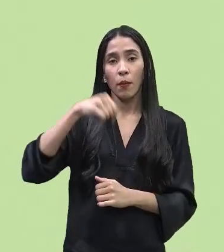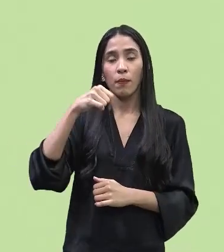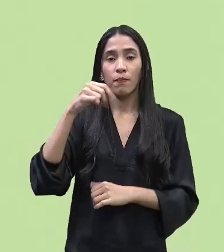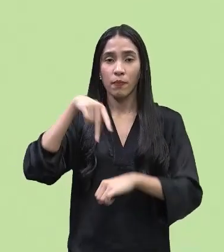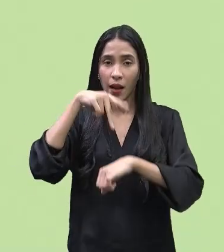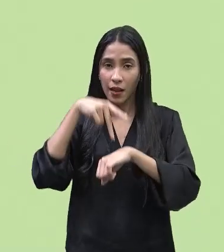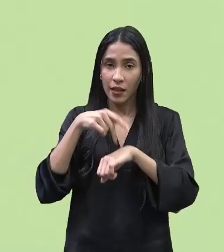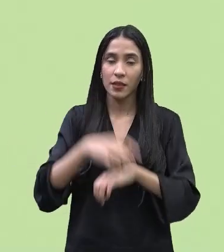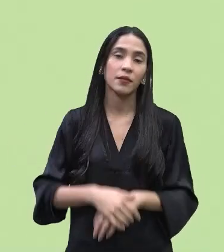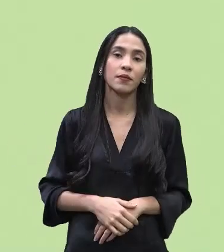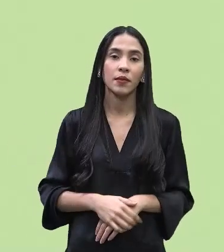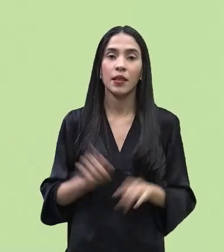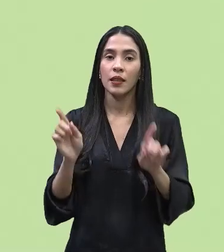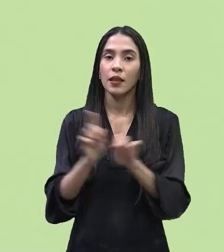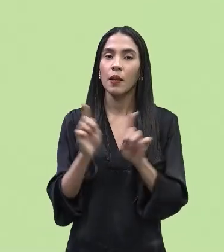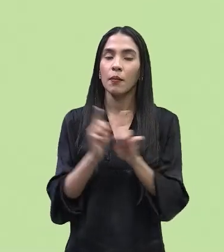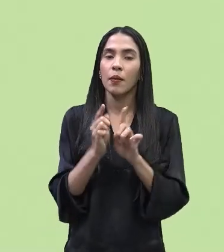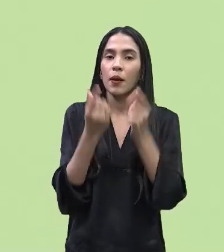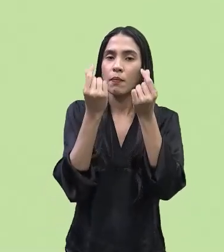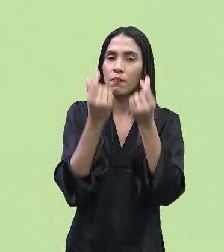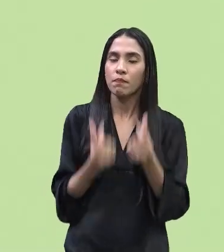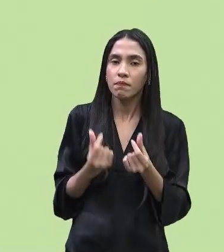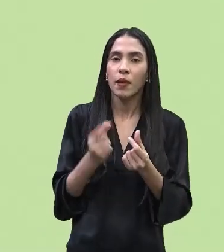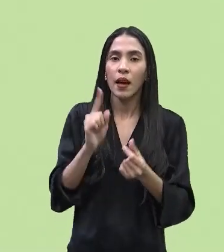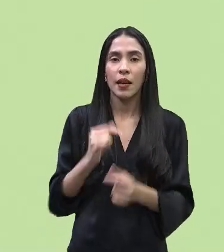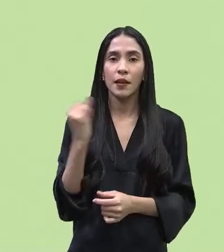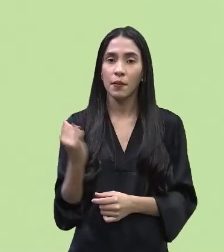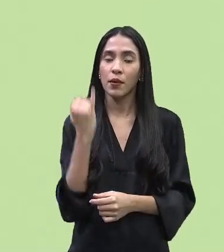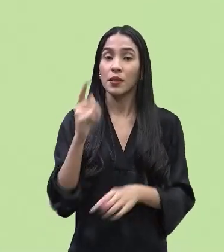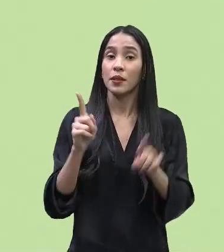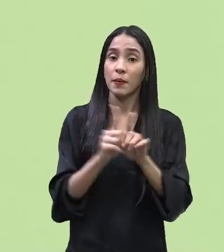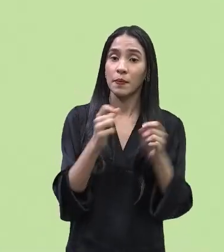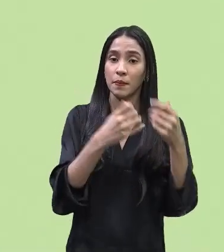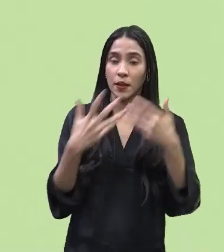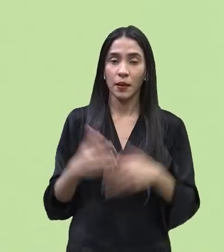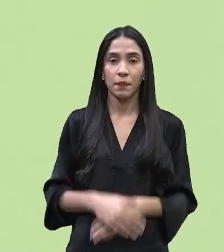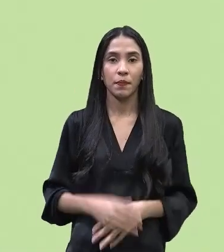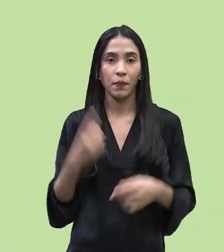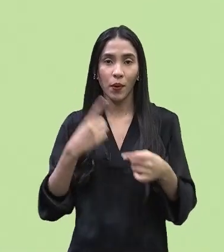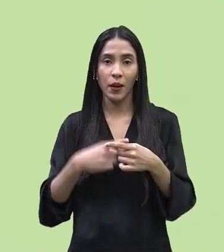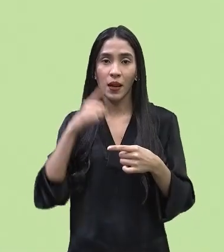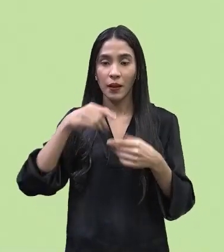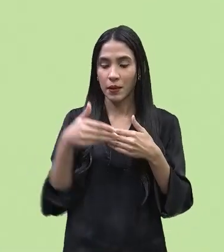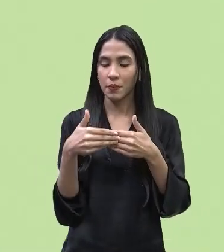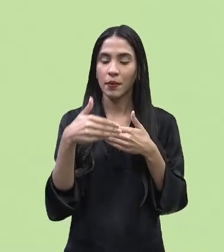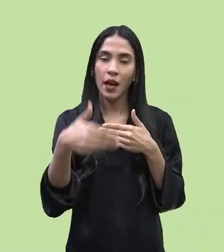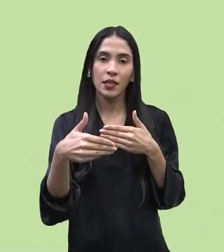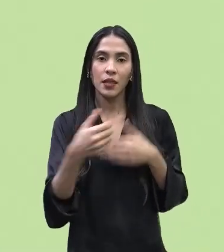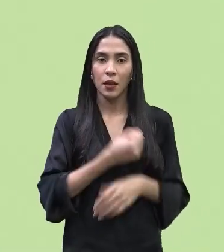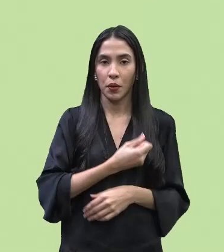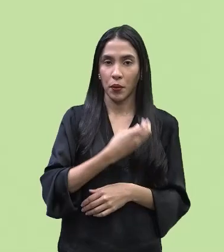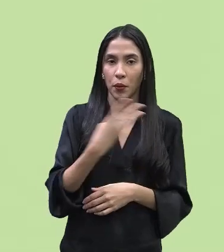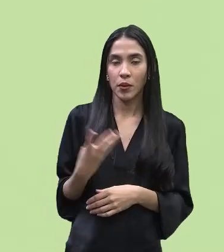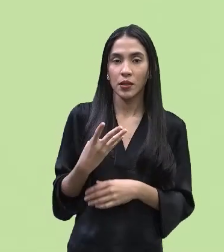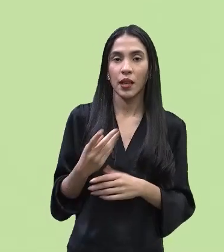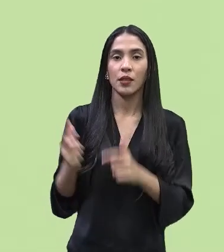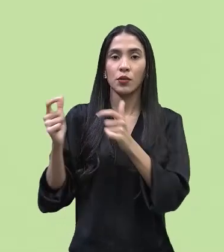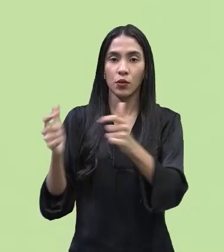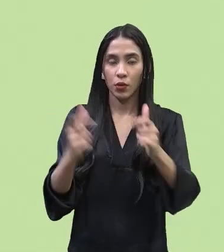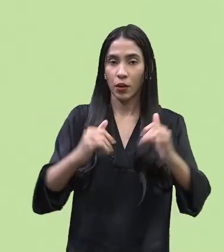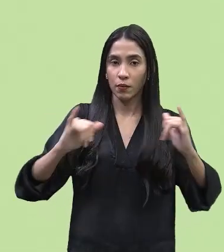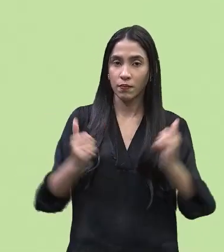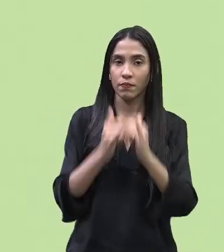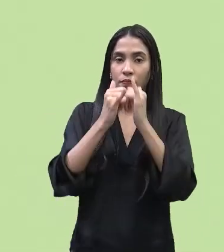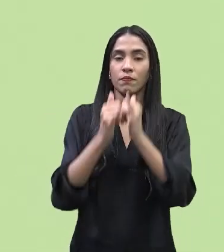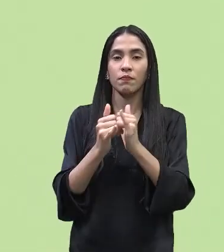A questão do custo-benefício, eu acho que é muito importante falar sobre isso, porque é a partir, né, dessa quantidade de hidrelétricas que nós